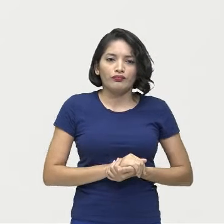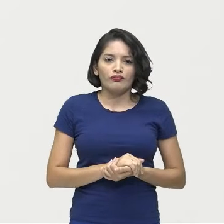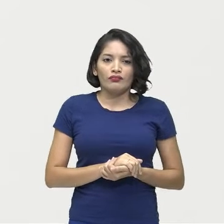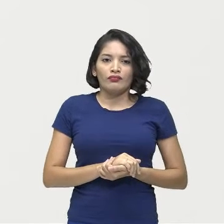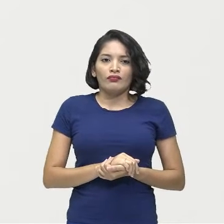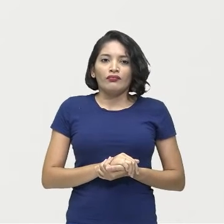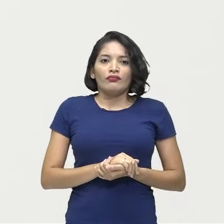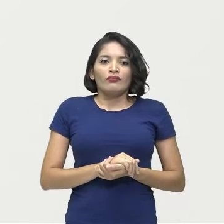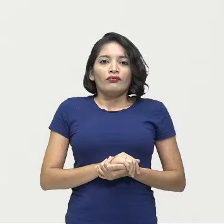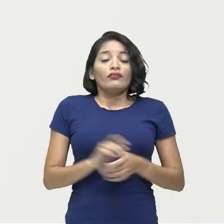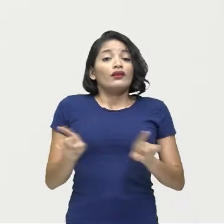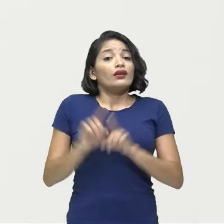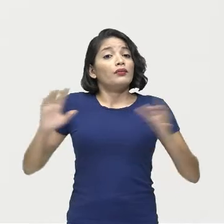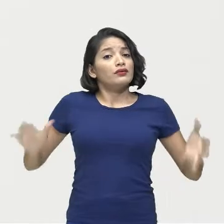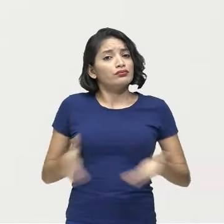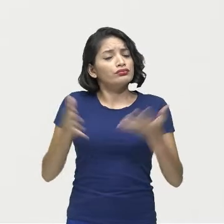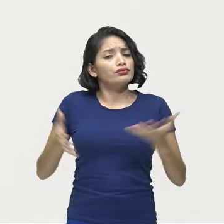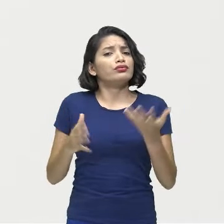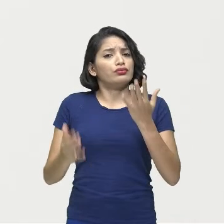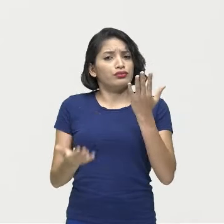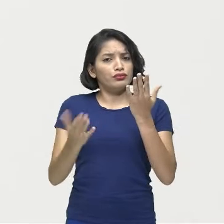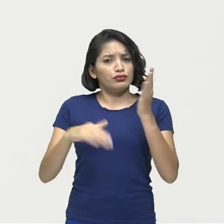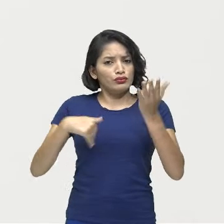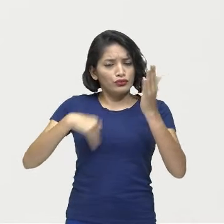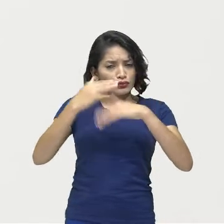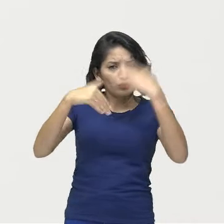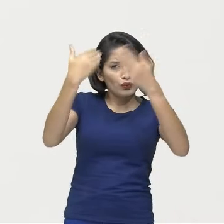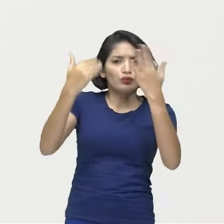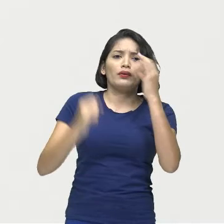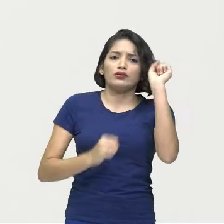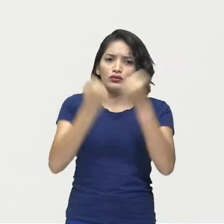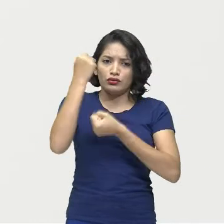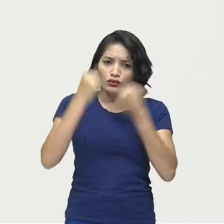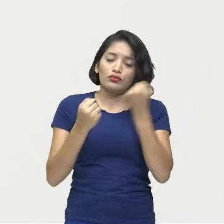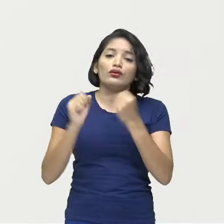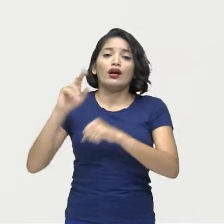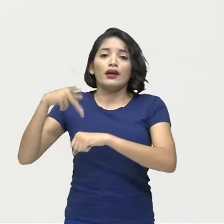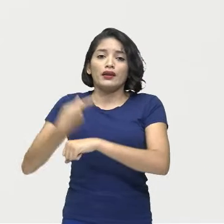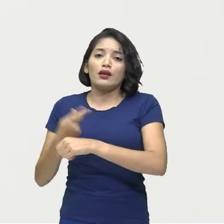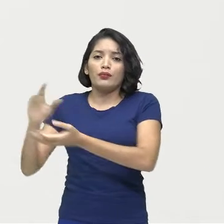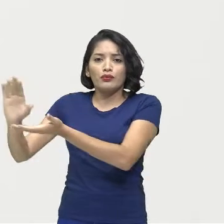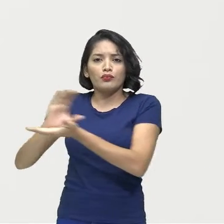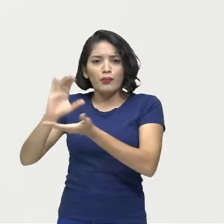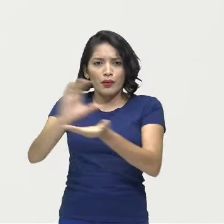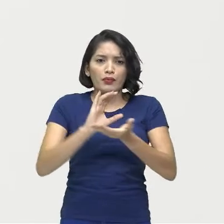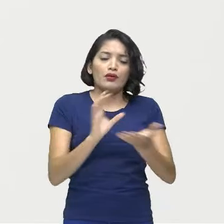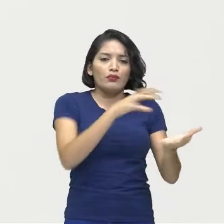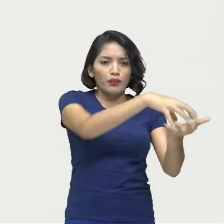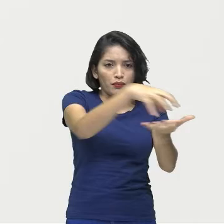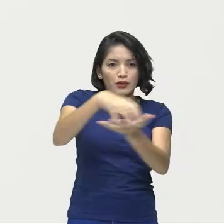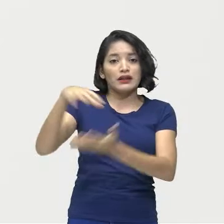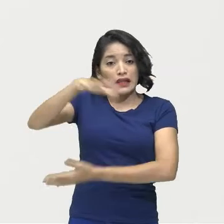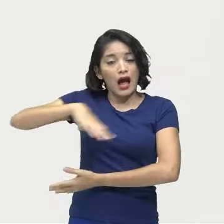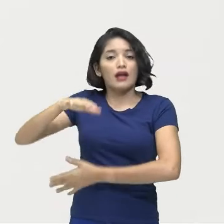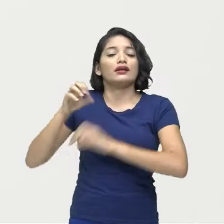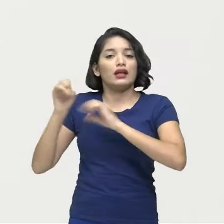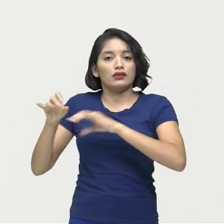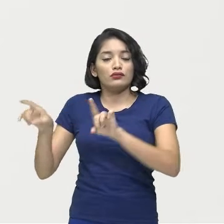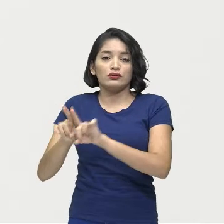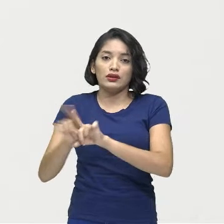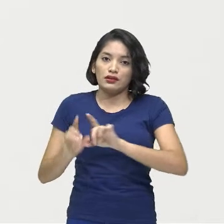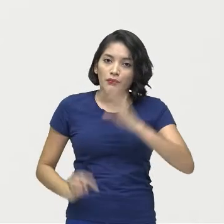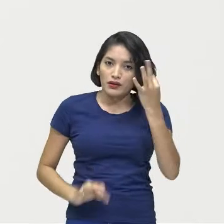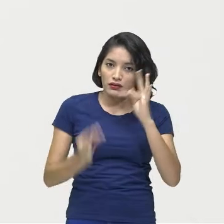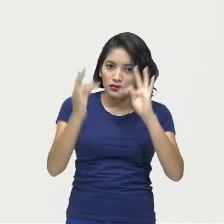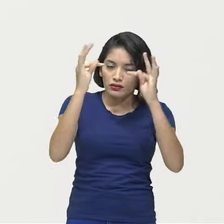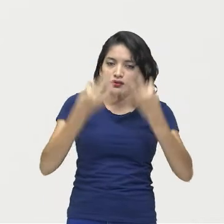também vai fazer o incentivo ao desenvolvimento da indústria de base a partir do financiamento dos setores de educação e